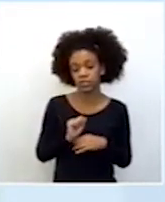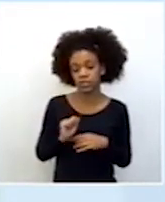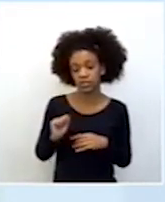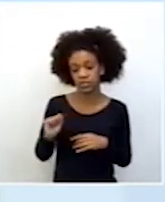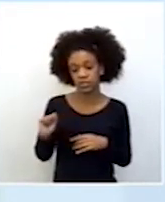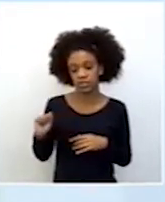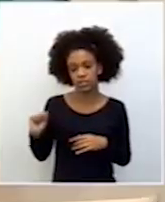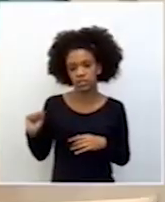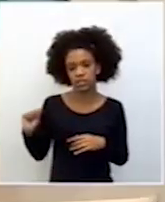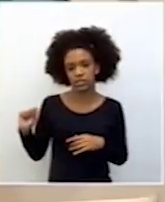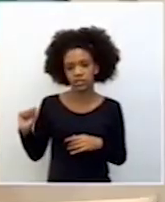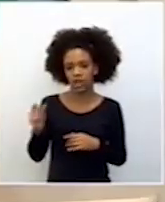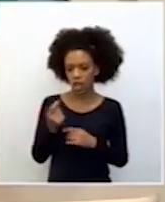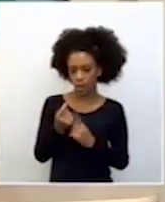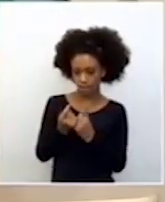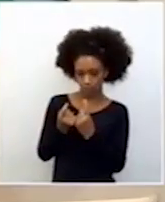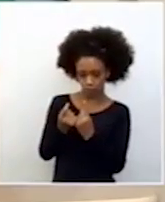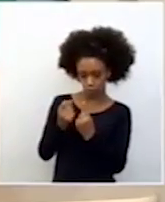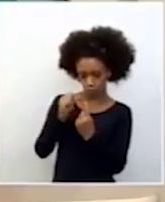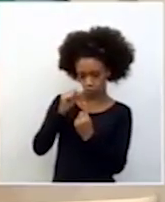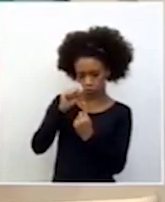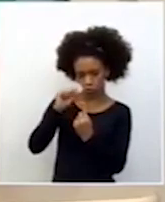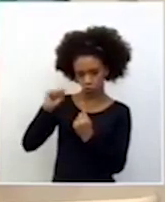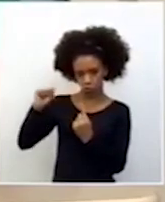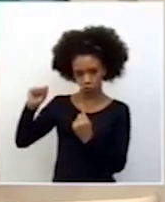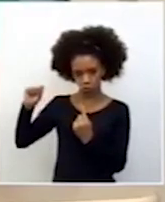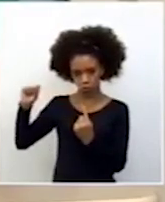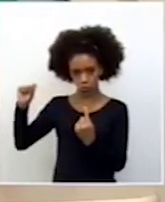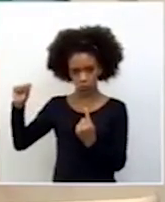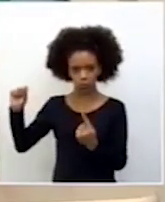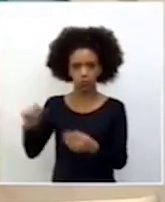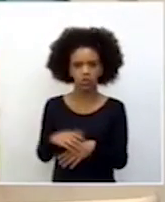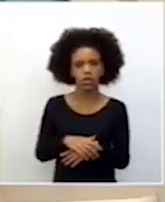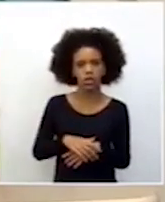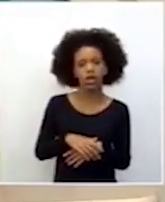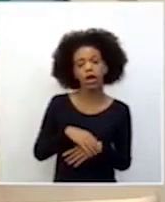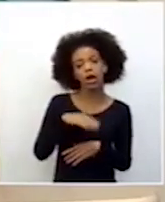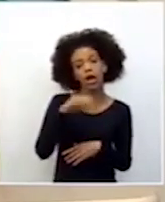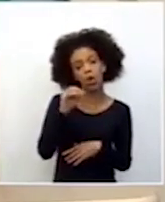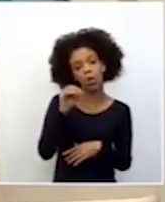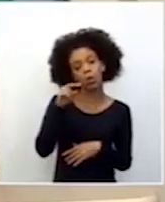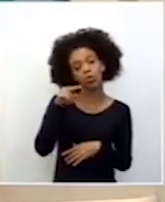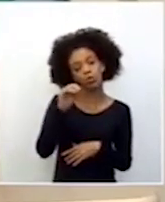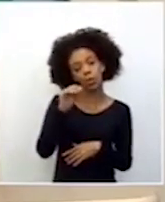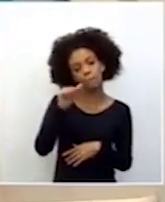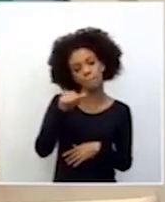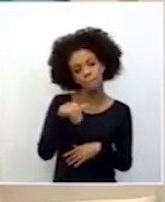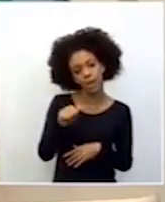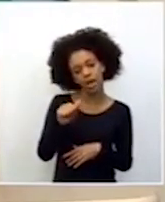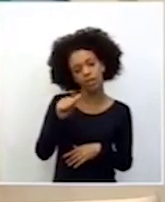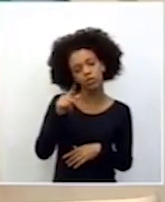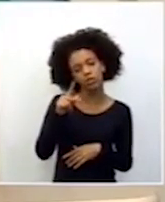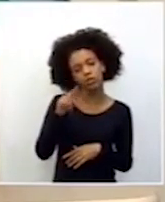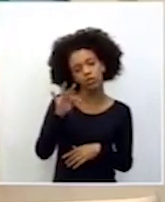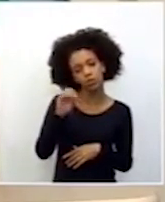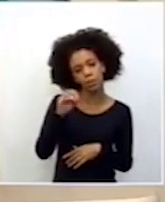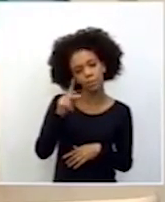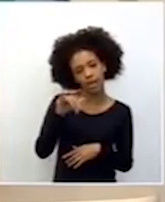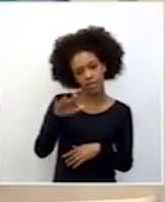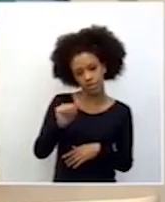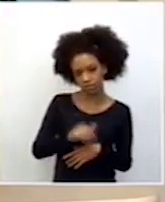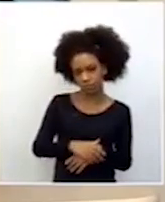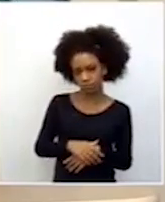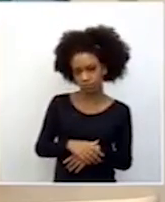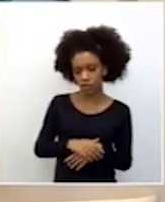estavam em cima do pavio da terra, aqueles S's, a gente diz que é uma onomatopeia. Vocês já estudaram as figuras de linguagem, essa daí é uma